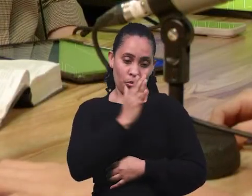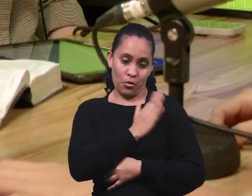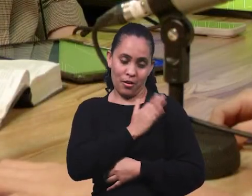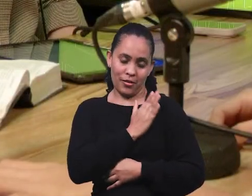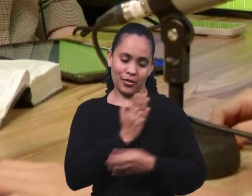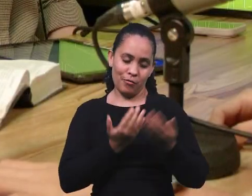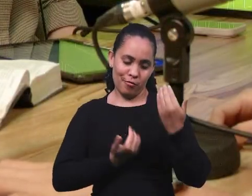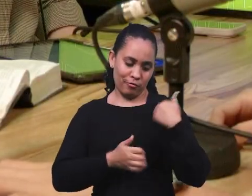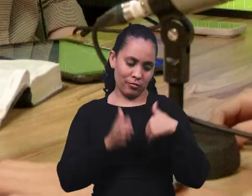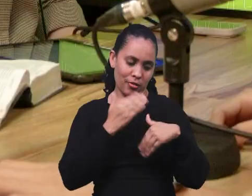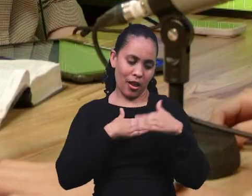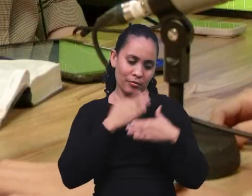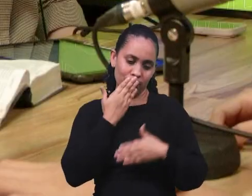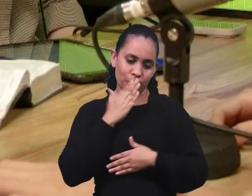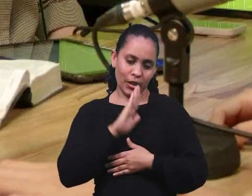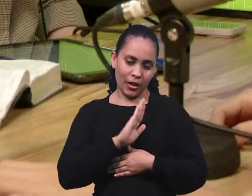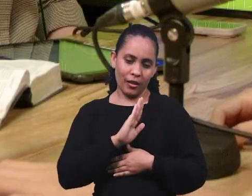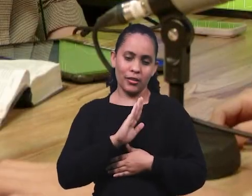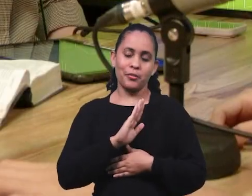no nosso coração